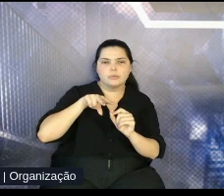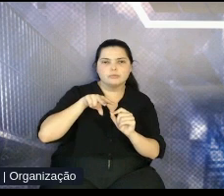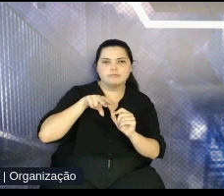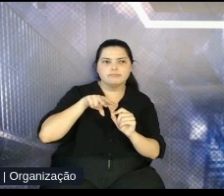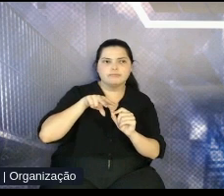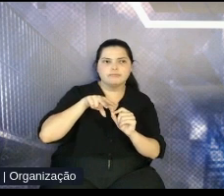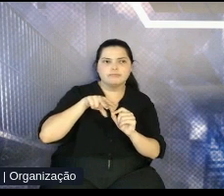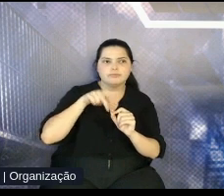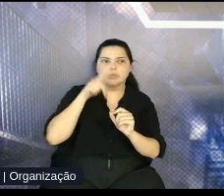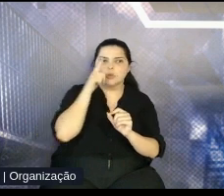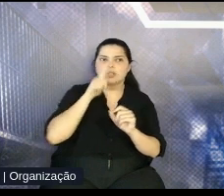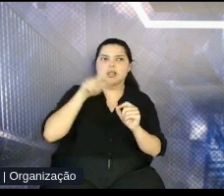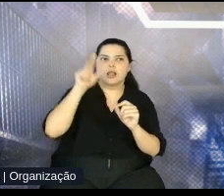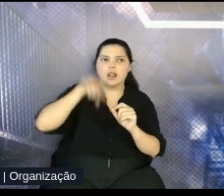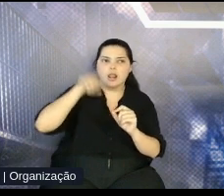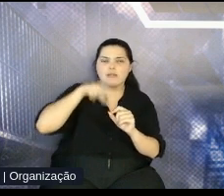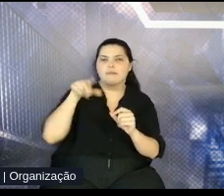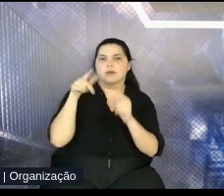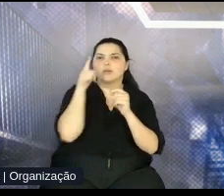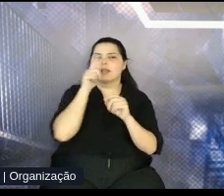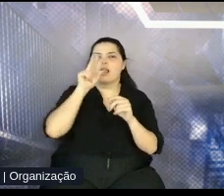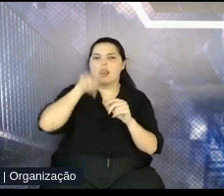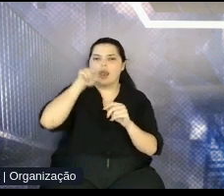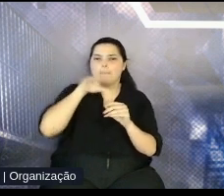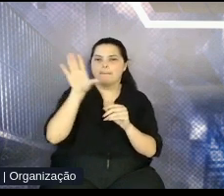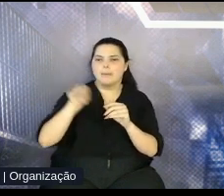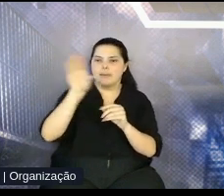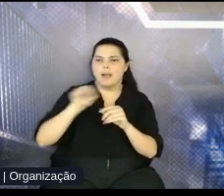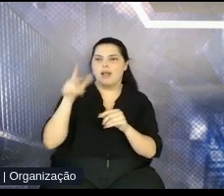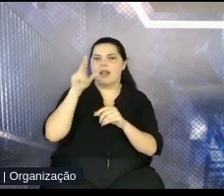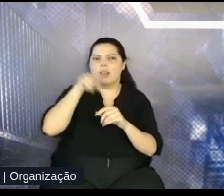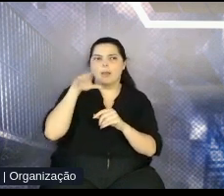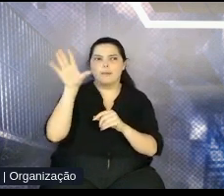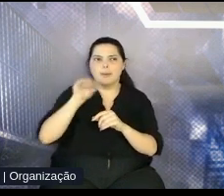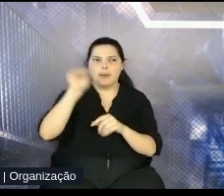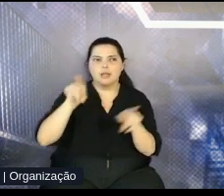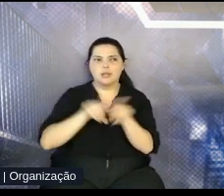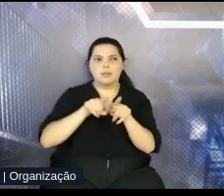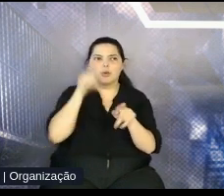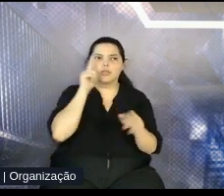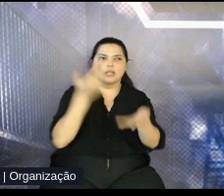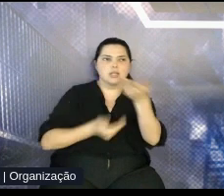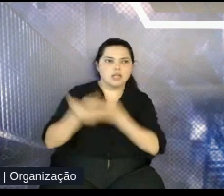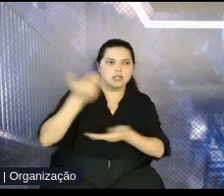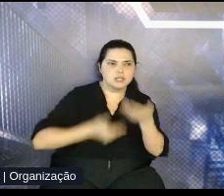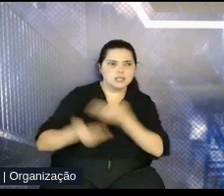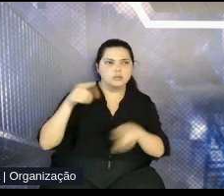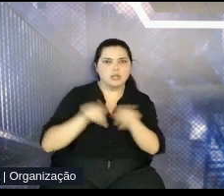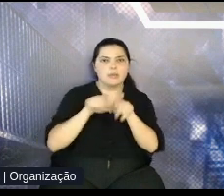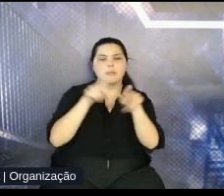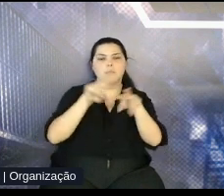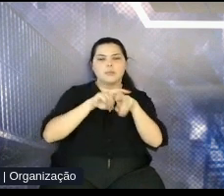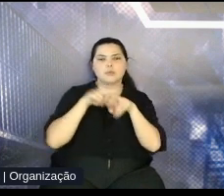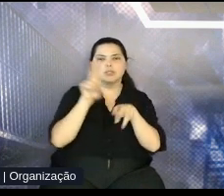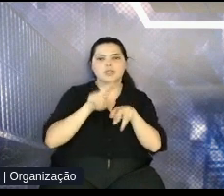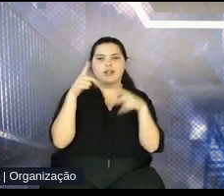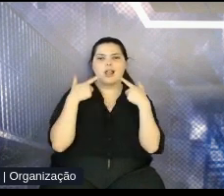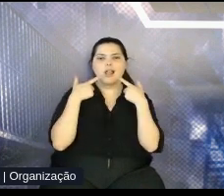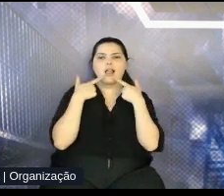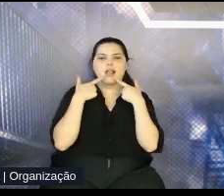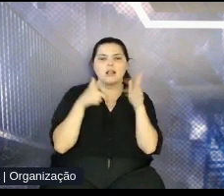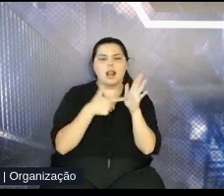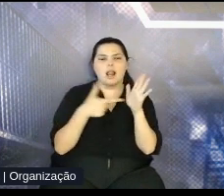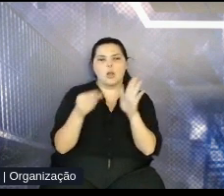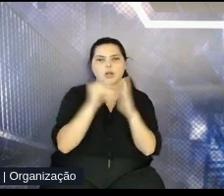esse computador ele vai conseguir falar, esse computador ele consegue ter interações a partir da linguagem natural. Eu tenho aspectos